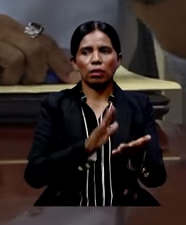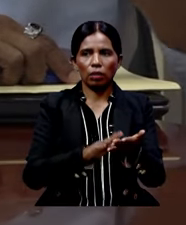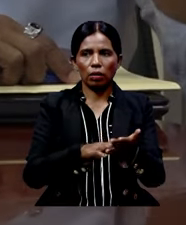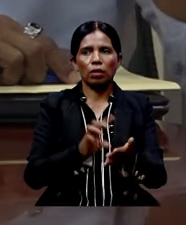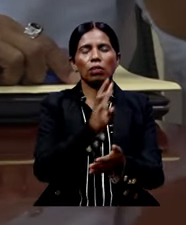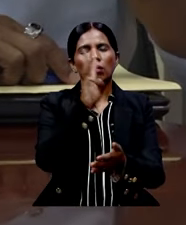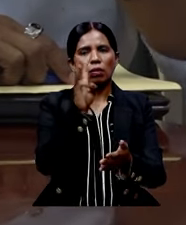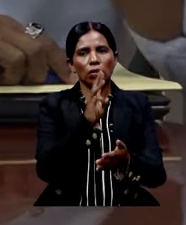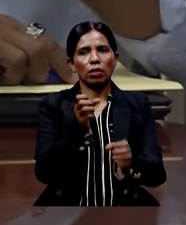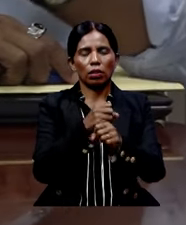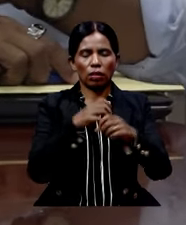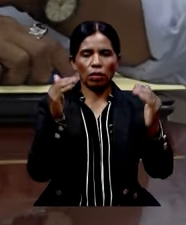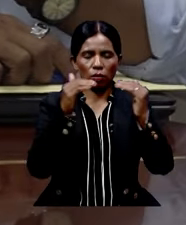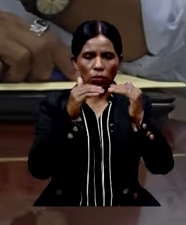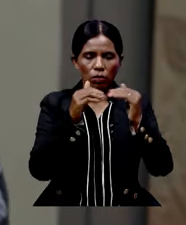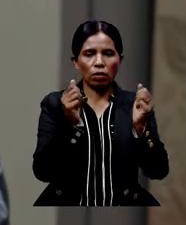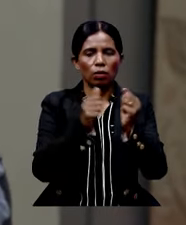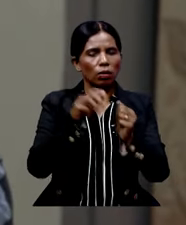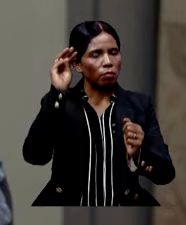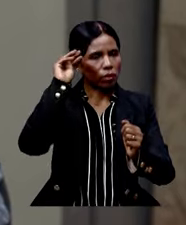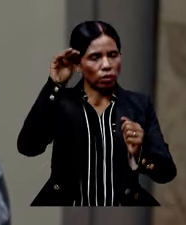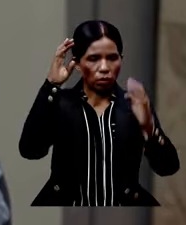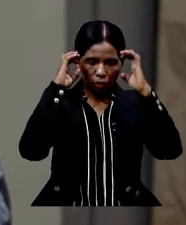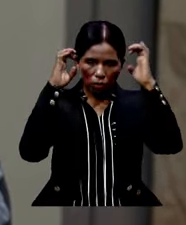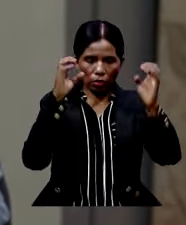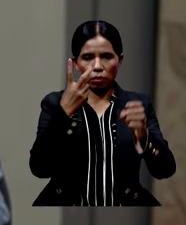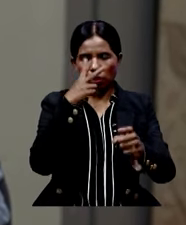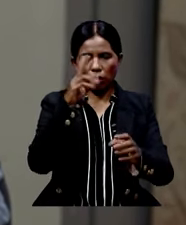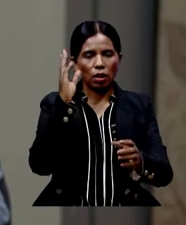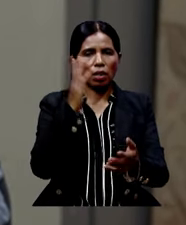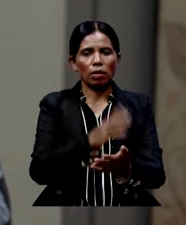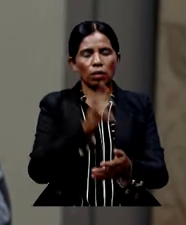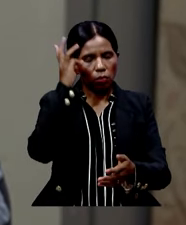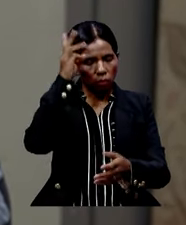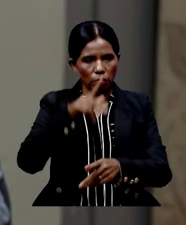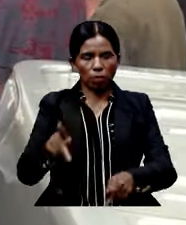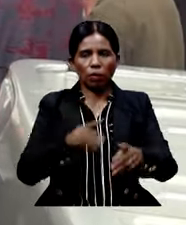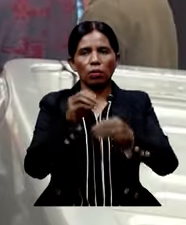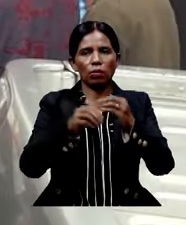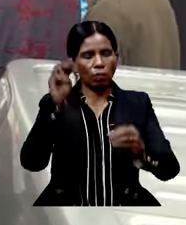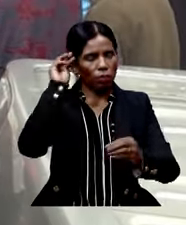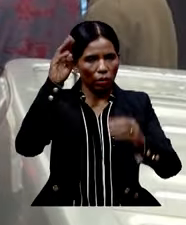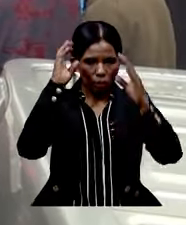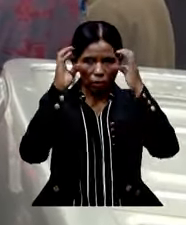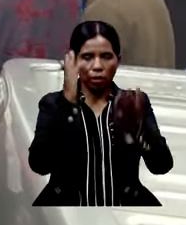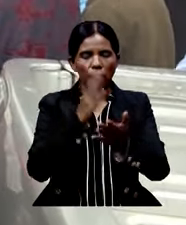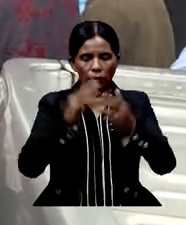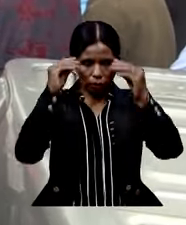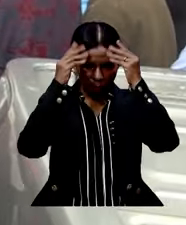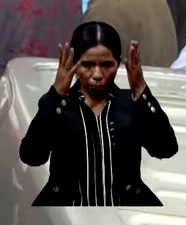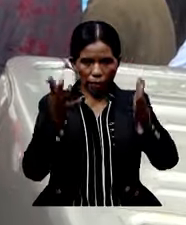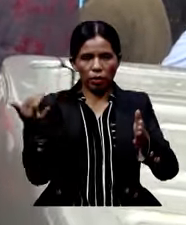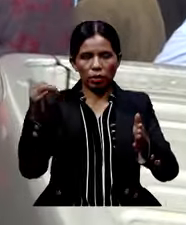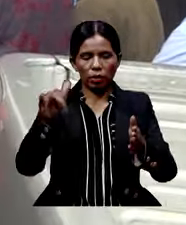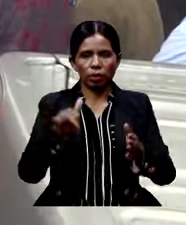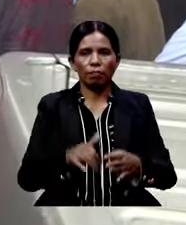quarta ne, realiza conferência em prensa e a Ministério da Educação o de rejeita preocupação público com o Ministério da Educação para professor